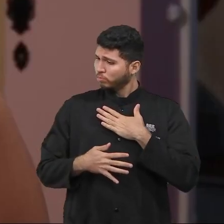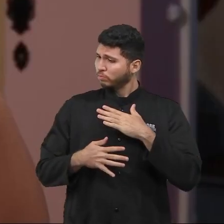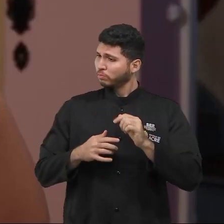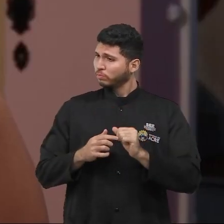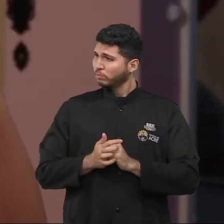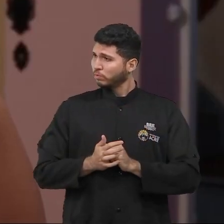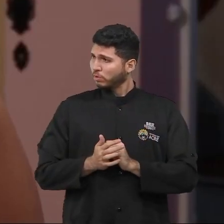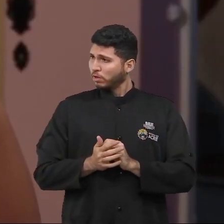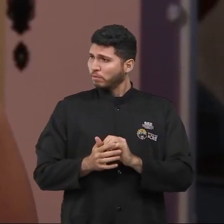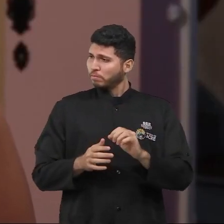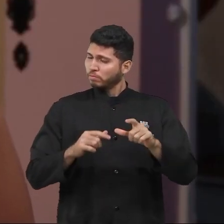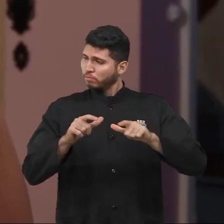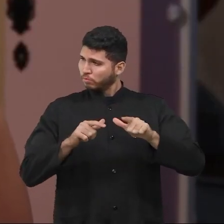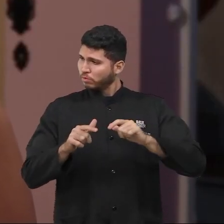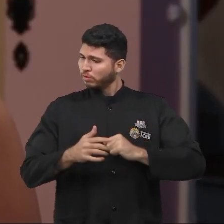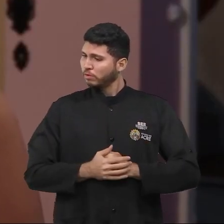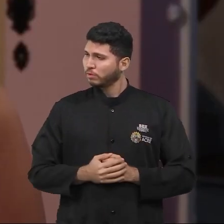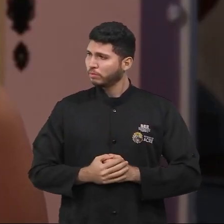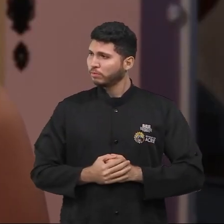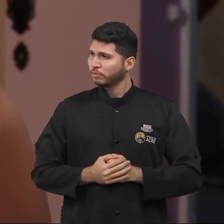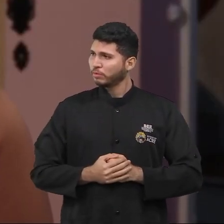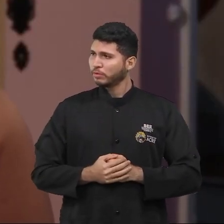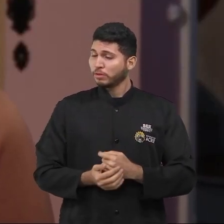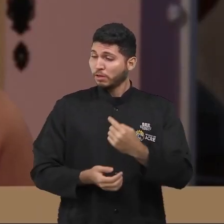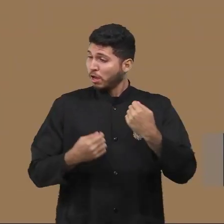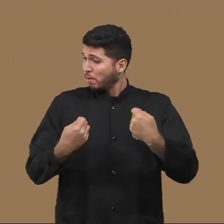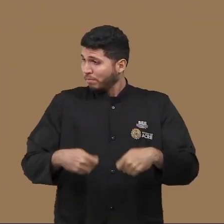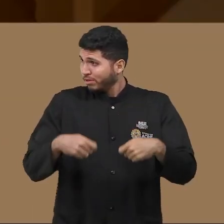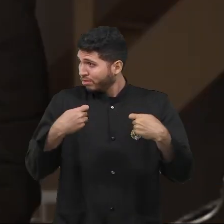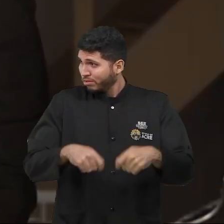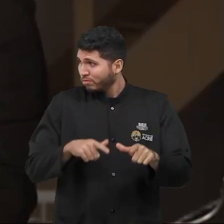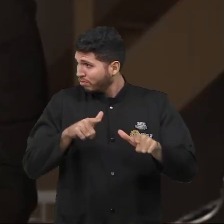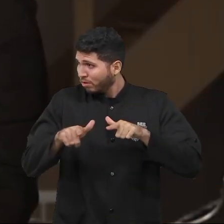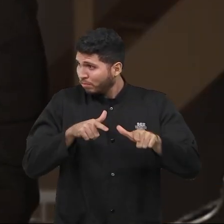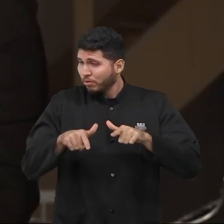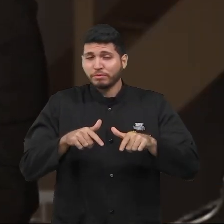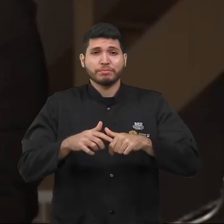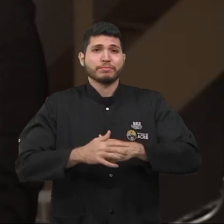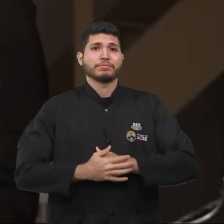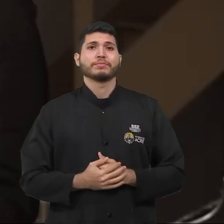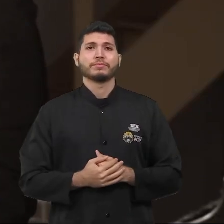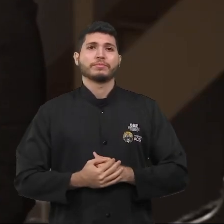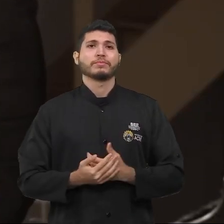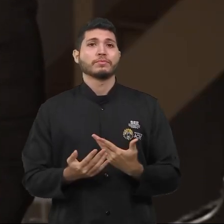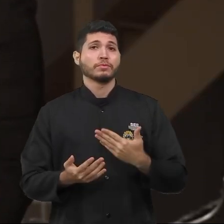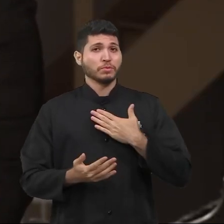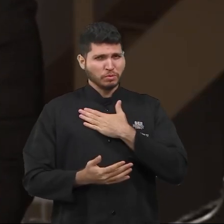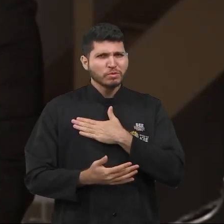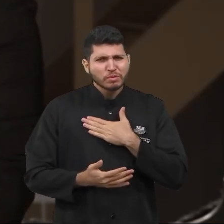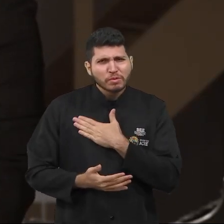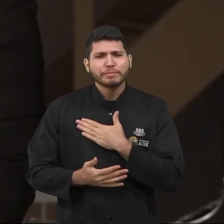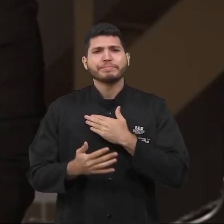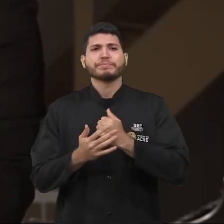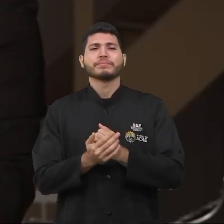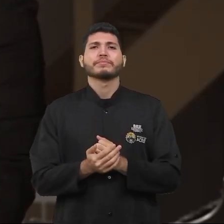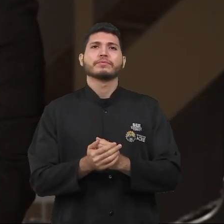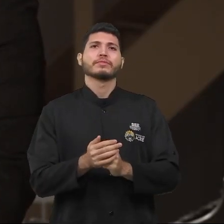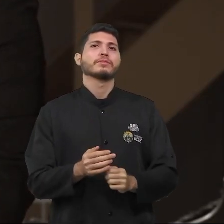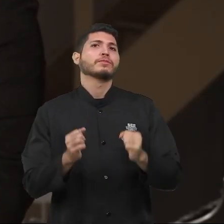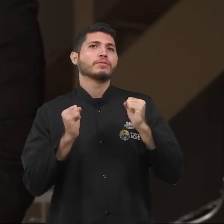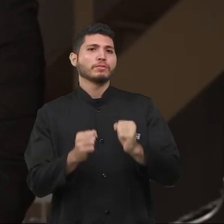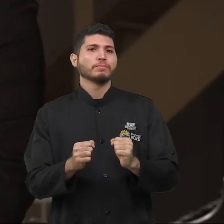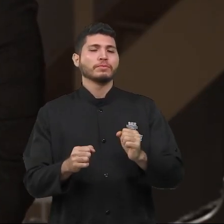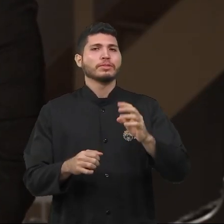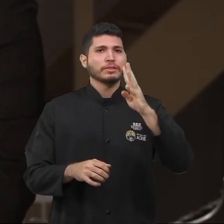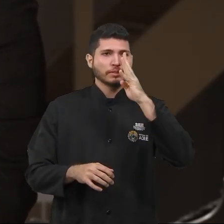nada. Mas que impertinência! Eu preciso trabalhar. Gostou? Assista a cena completa nas redes sociais da TV Brasil e